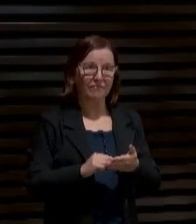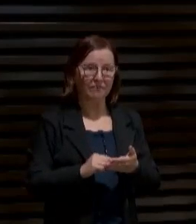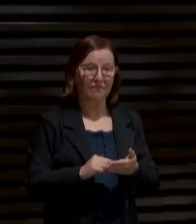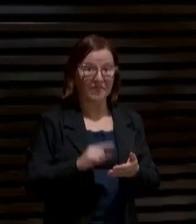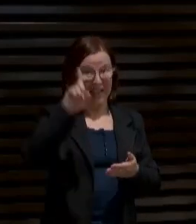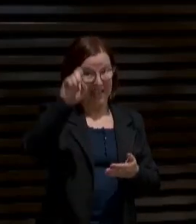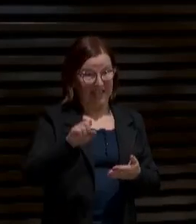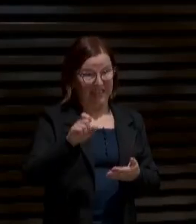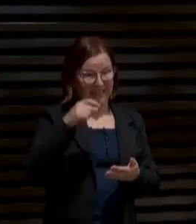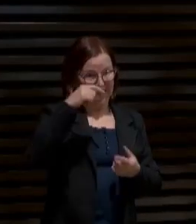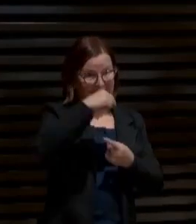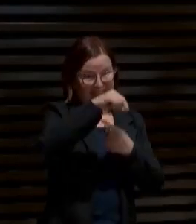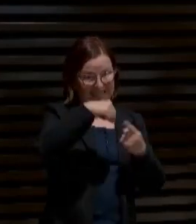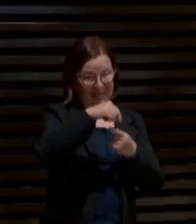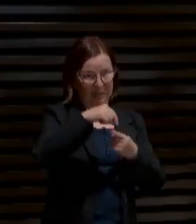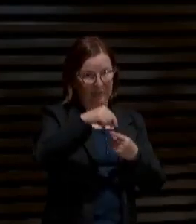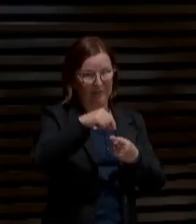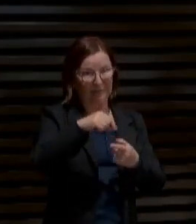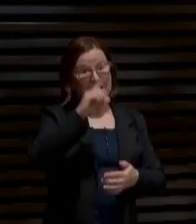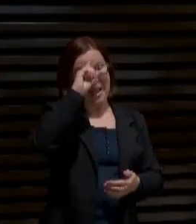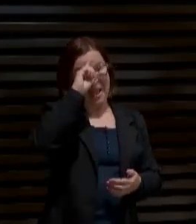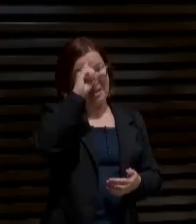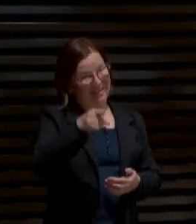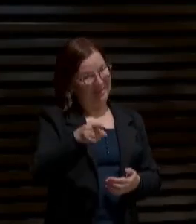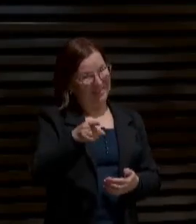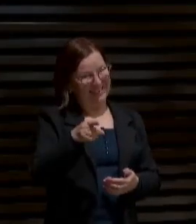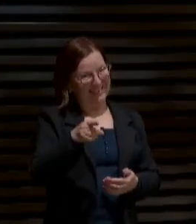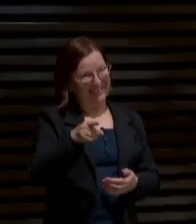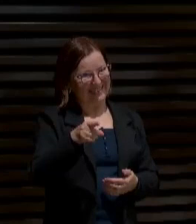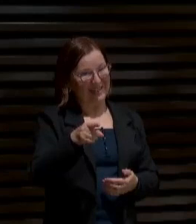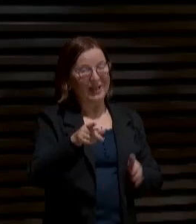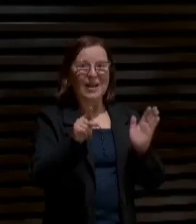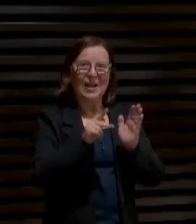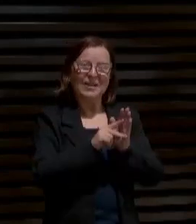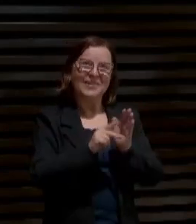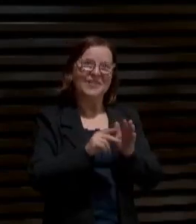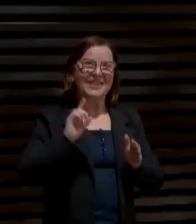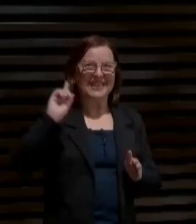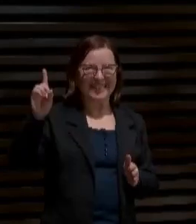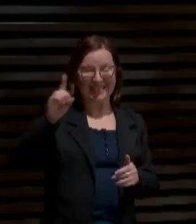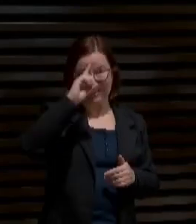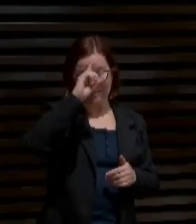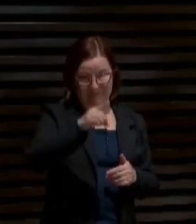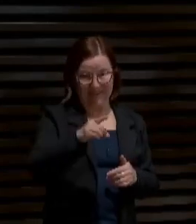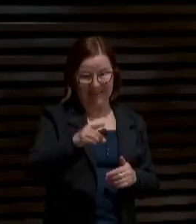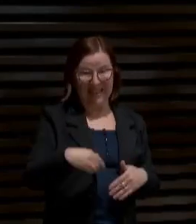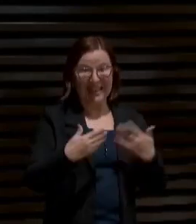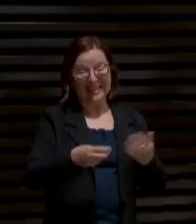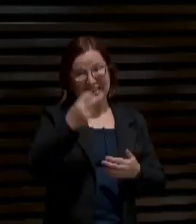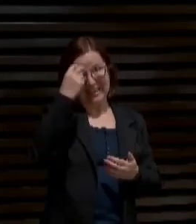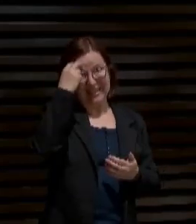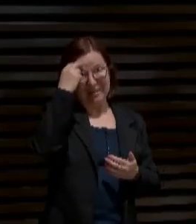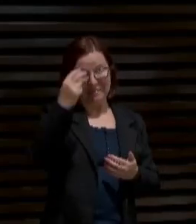ordenança mas o próprio Deus que ordena capacita os seus filhos para a